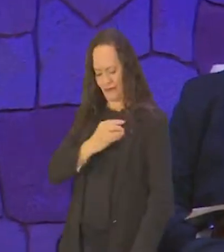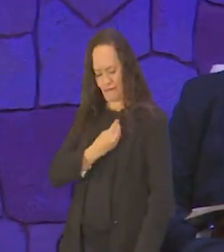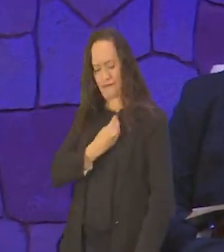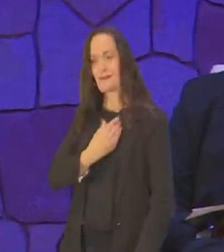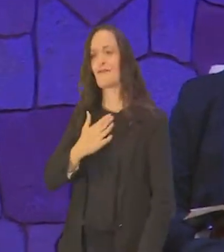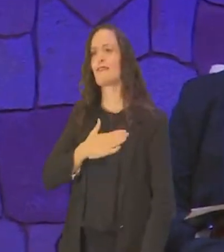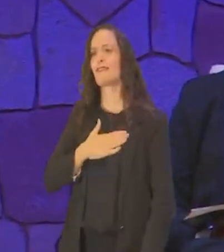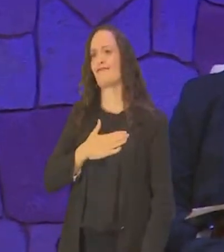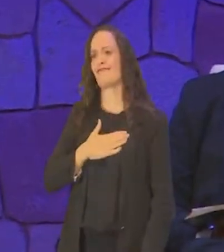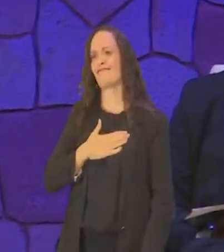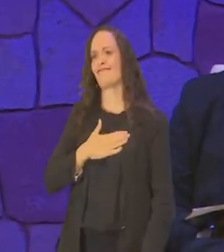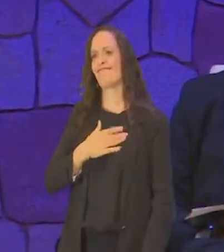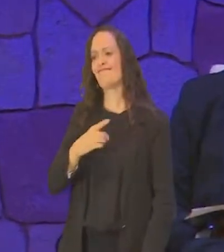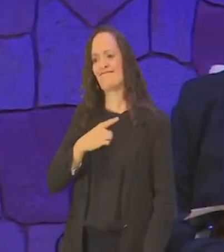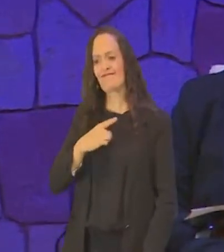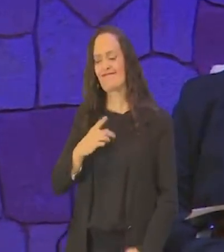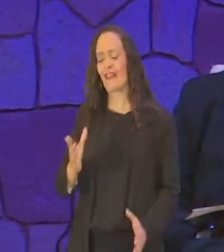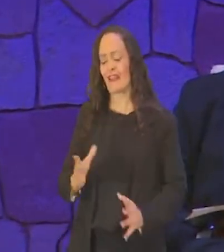Davi sabe que